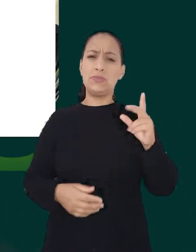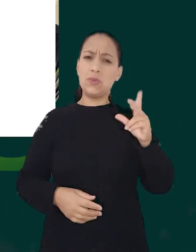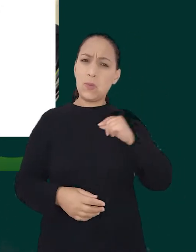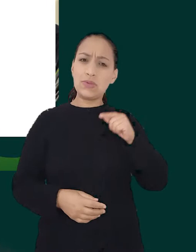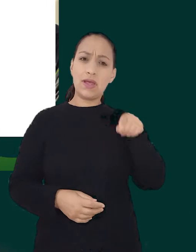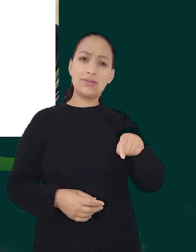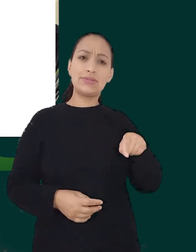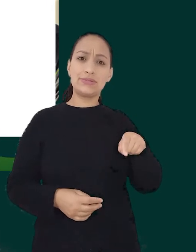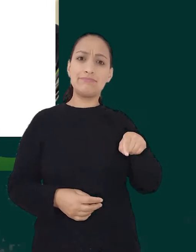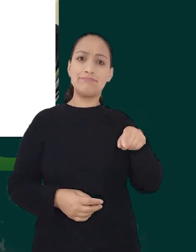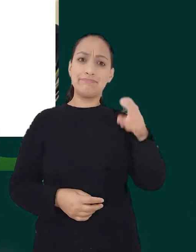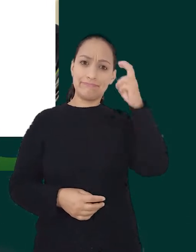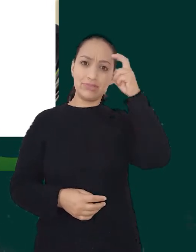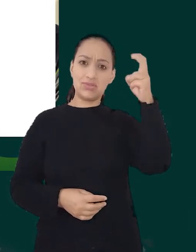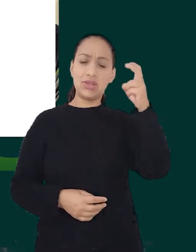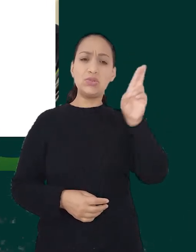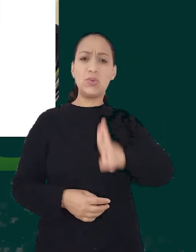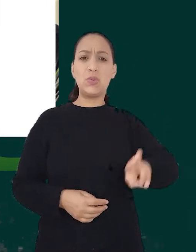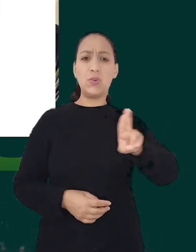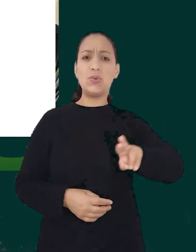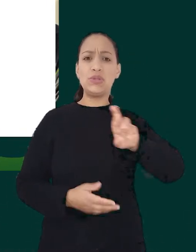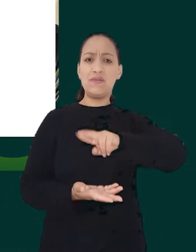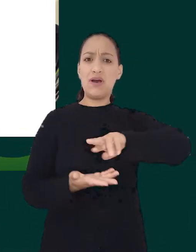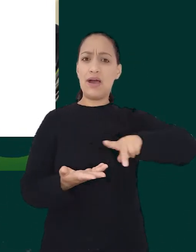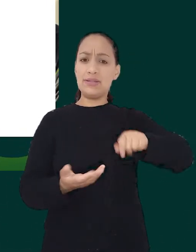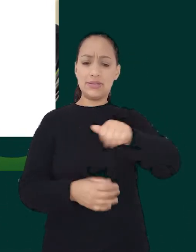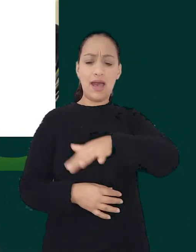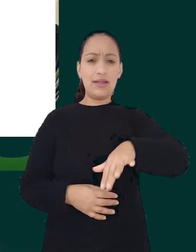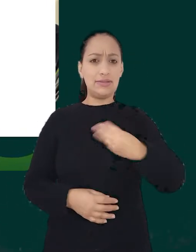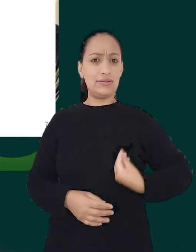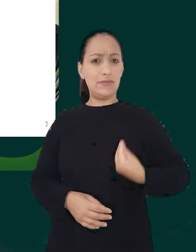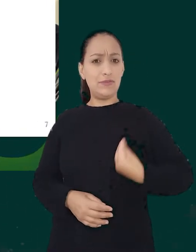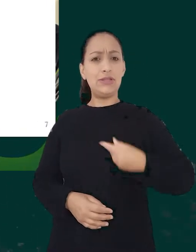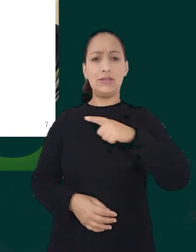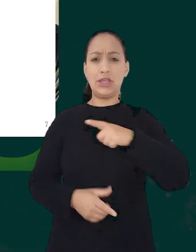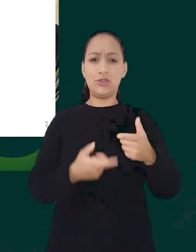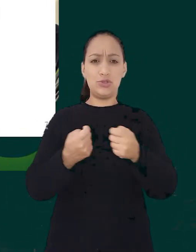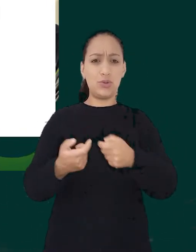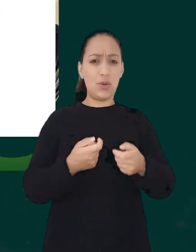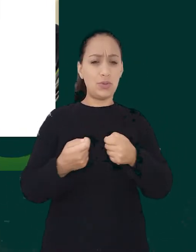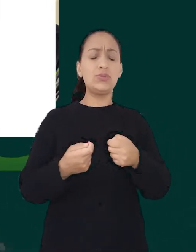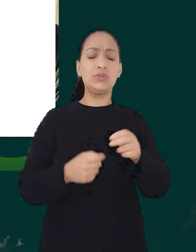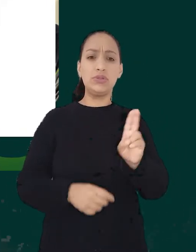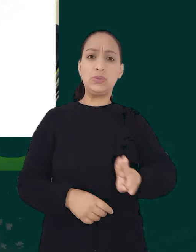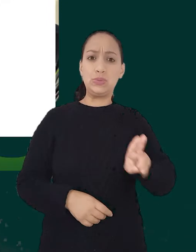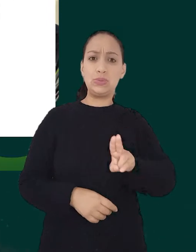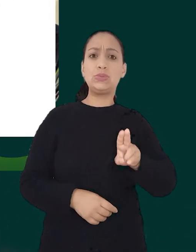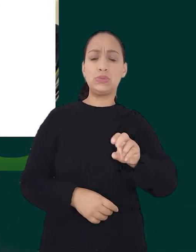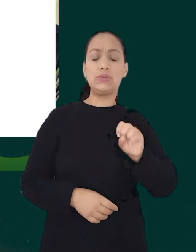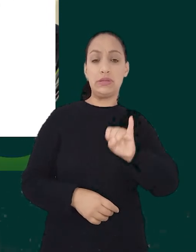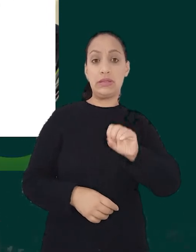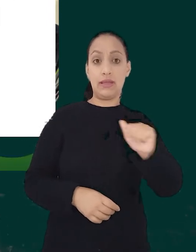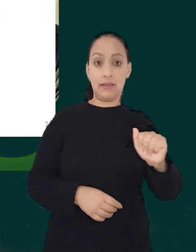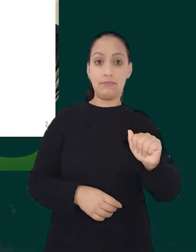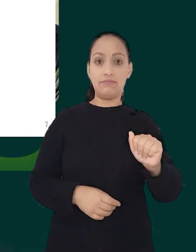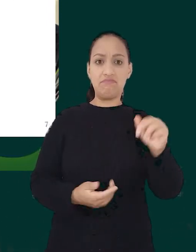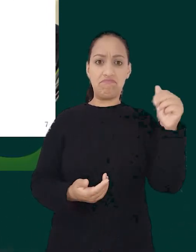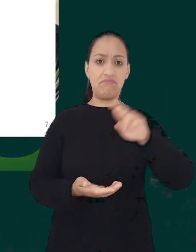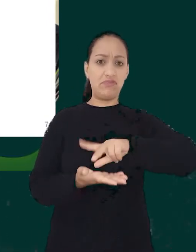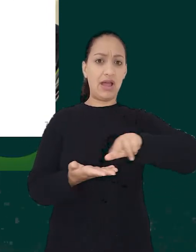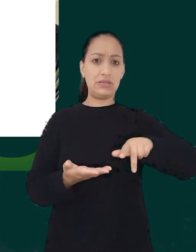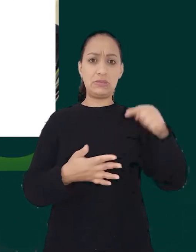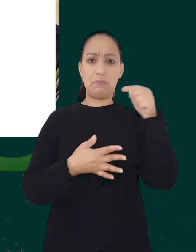algo que a gente usa mesmo em vários aspectos da nossa vida. A gente tem jogos que utilizam inteligência artificial em muitos